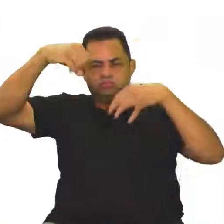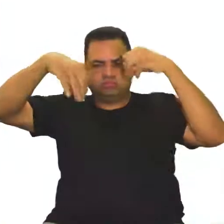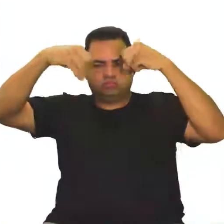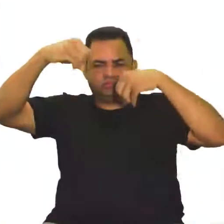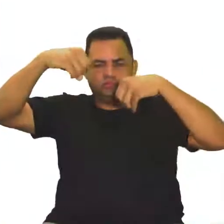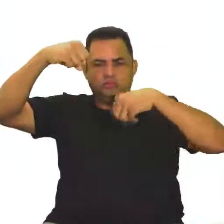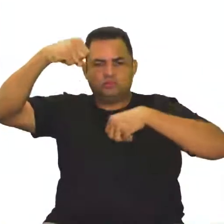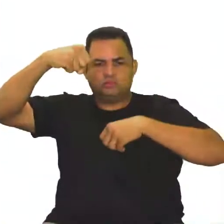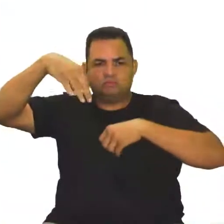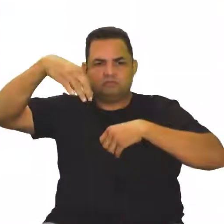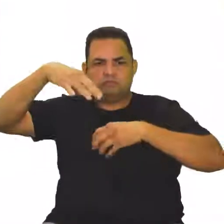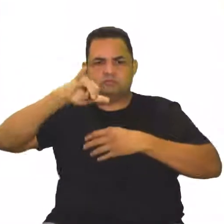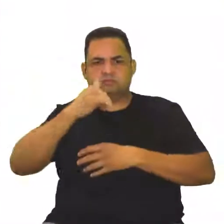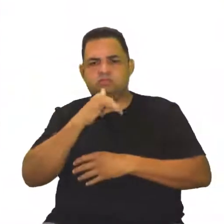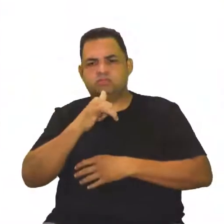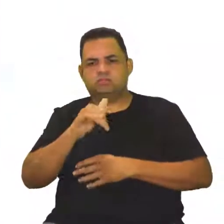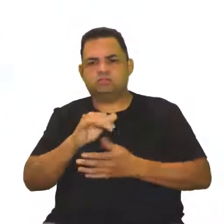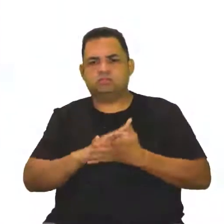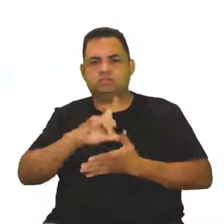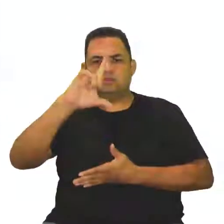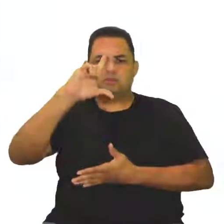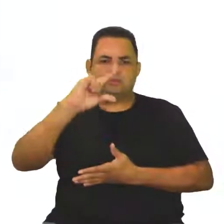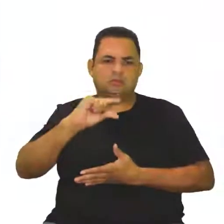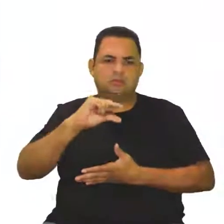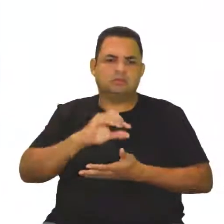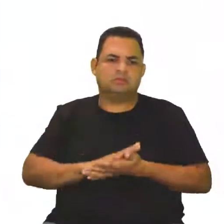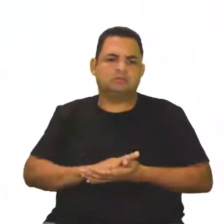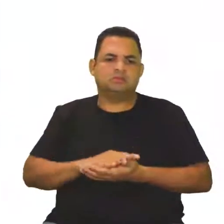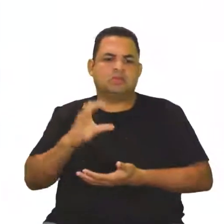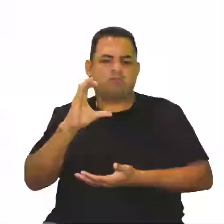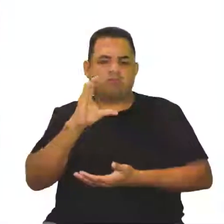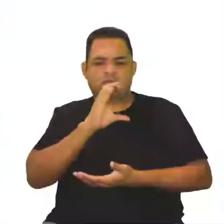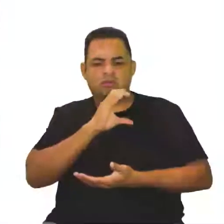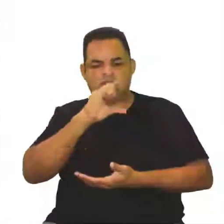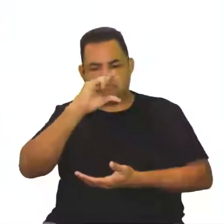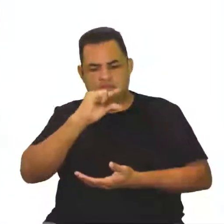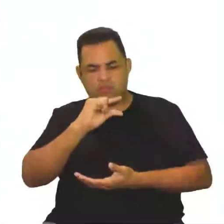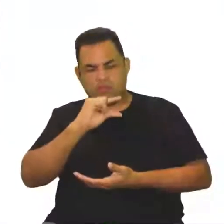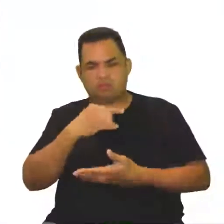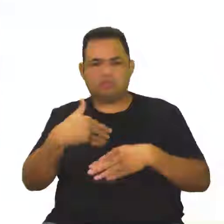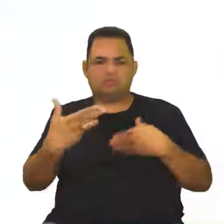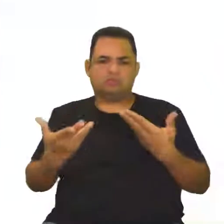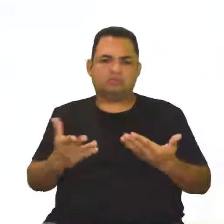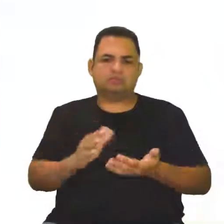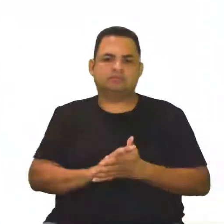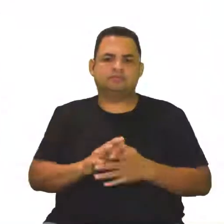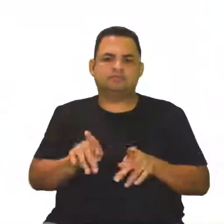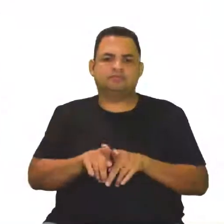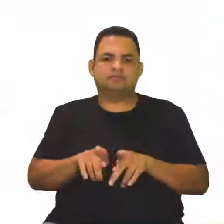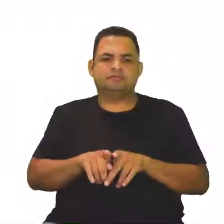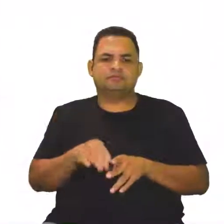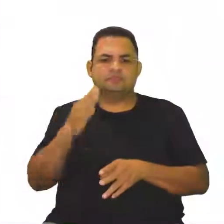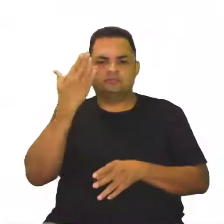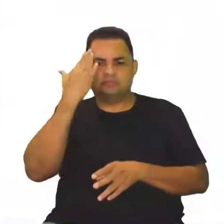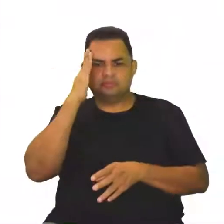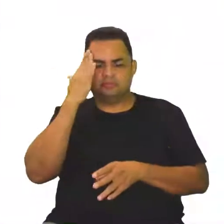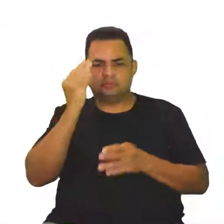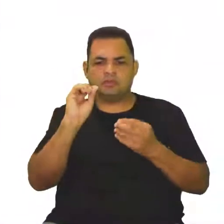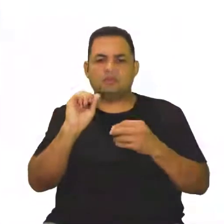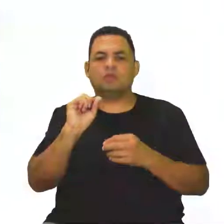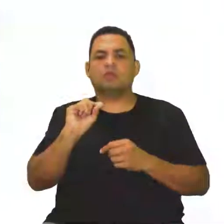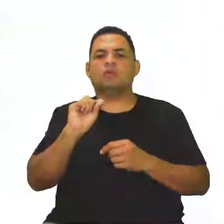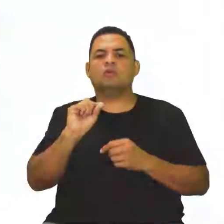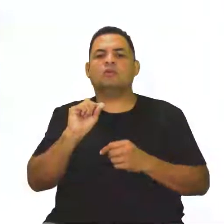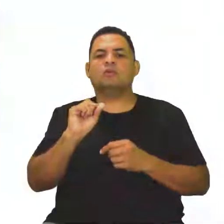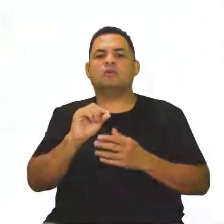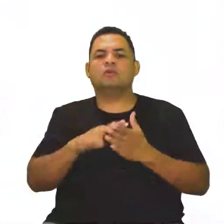muito, ou que é baixa a potência quando ele aquece menos. E também aqui vamos então entender bem